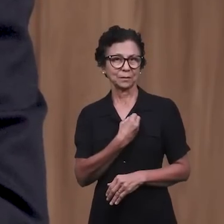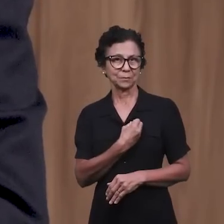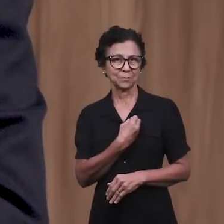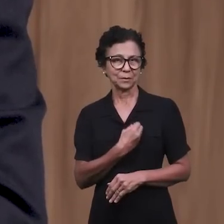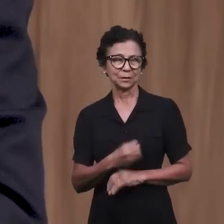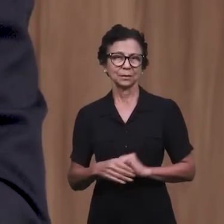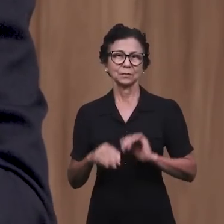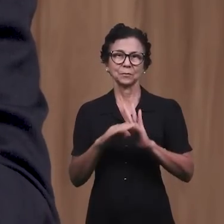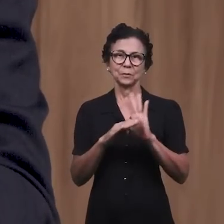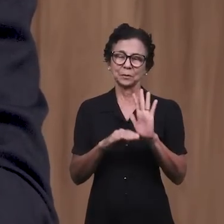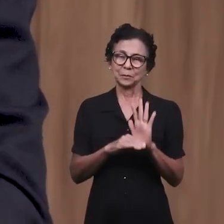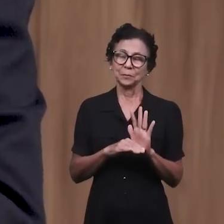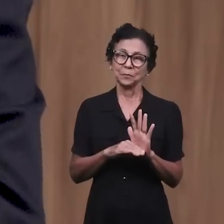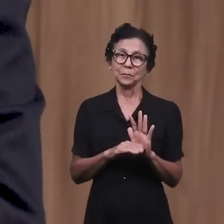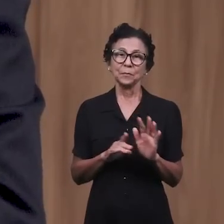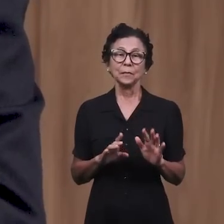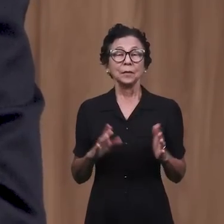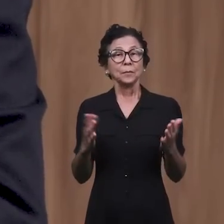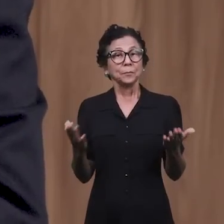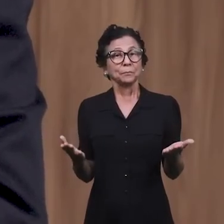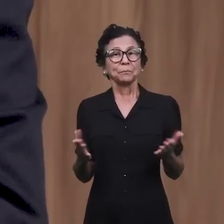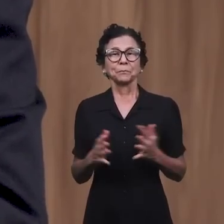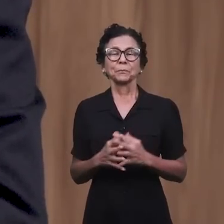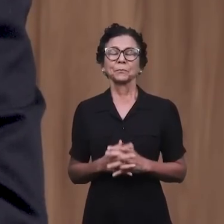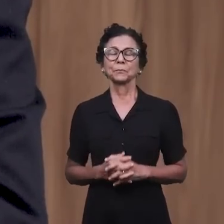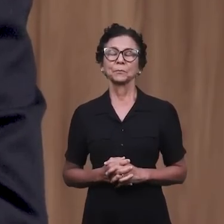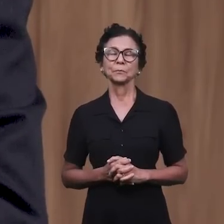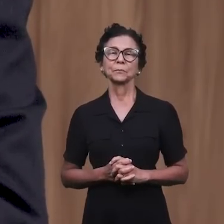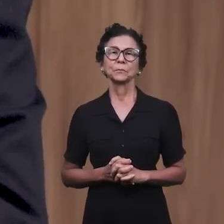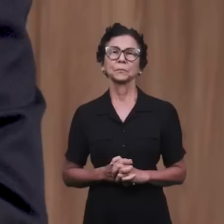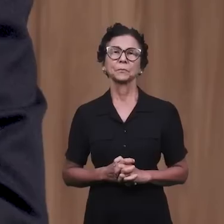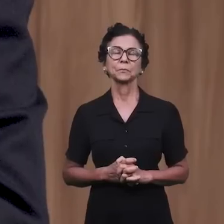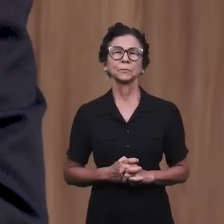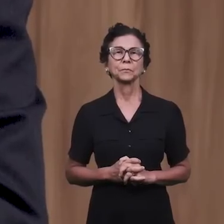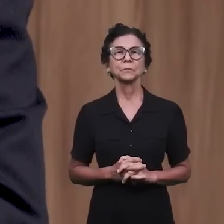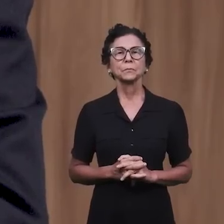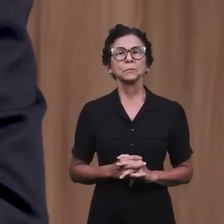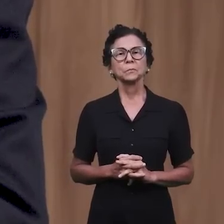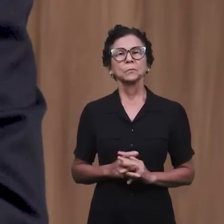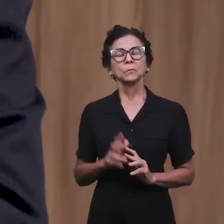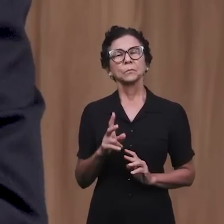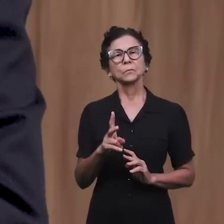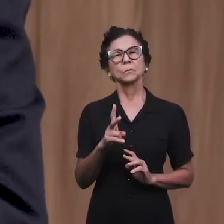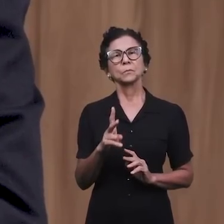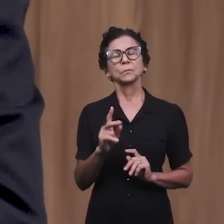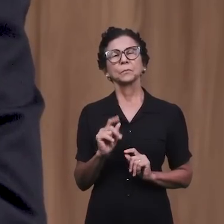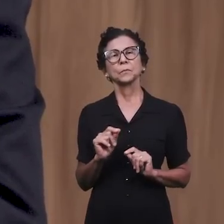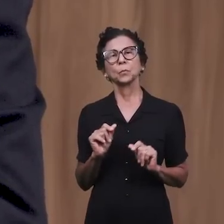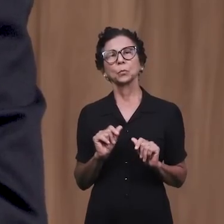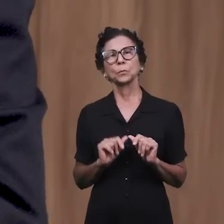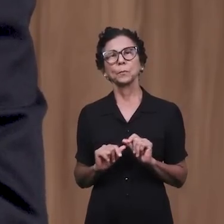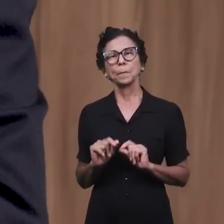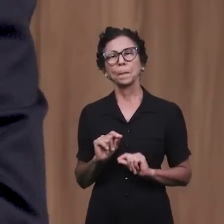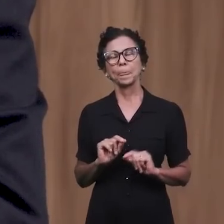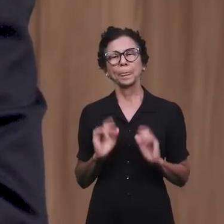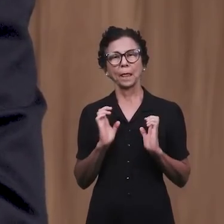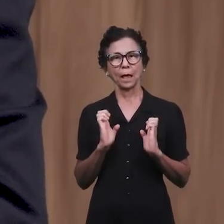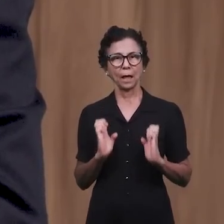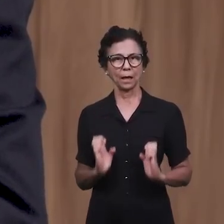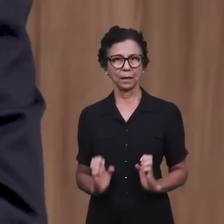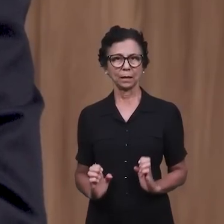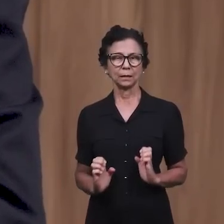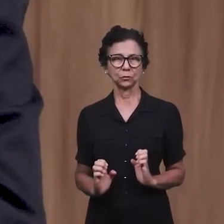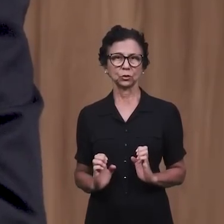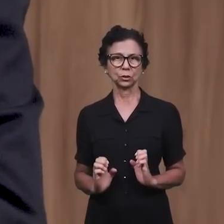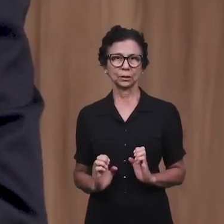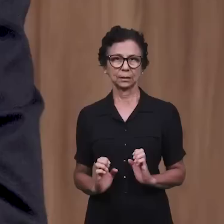nossa programação. Mas sim, nós iremos então, Luiz Fernando, dar continuidade à questão da ética do pastor,